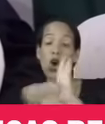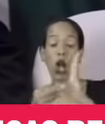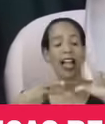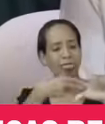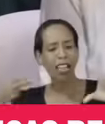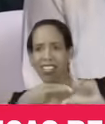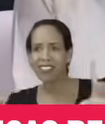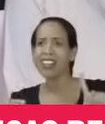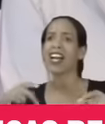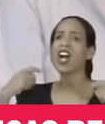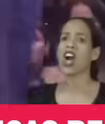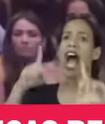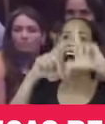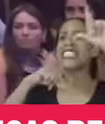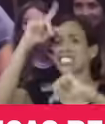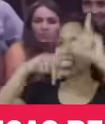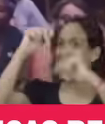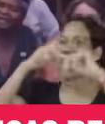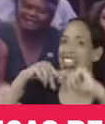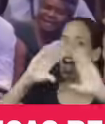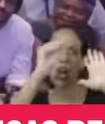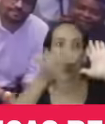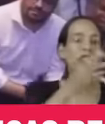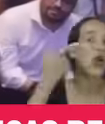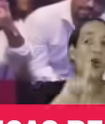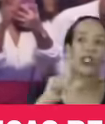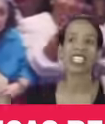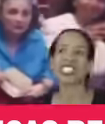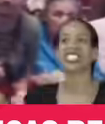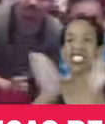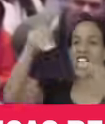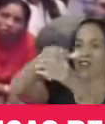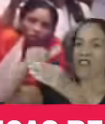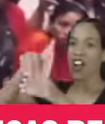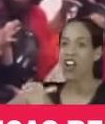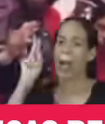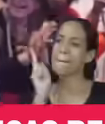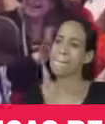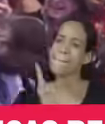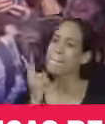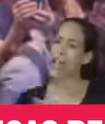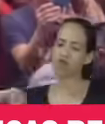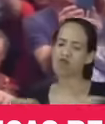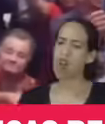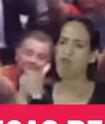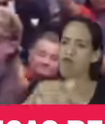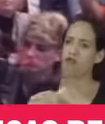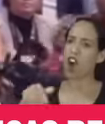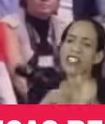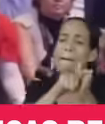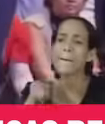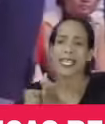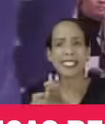PT. Coloque a estrela do PT. Para ver se a gente consegue chegar nas eleições à mesma votação que nós temos na